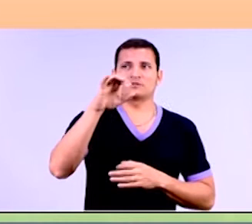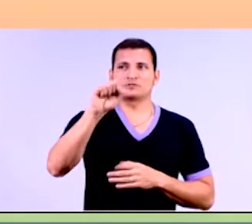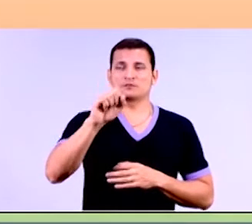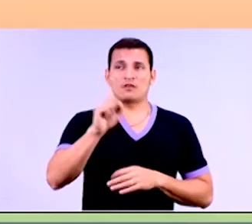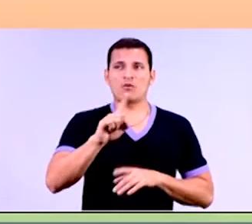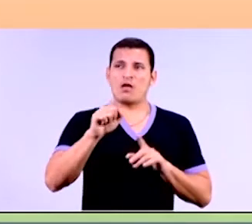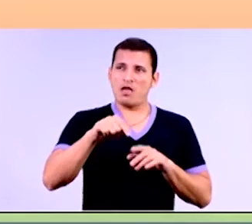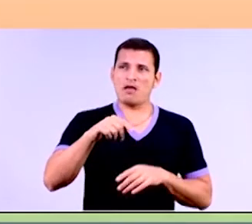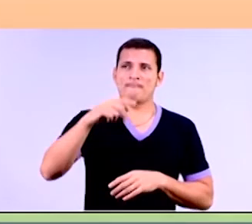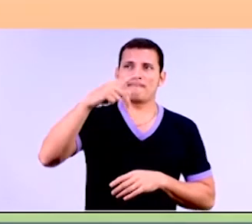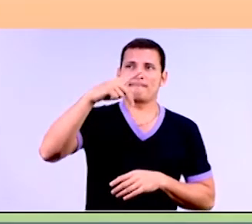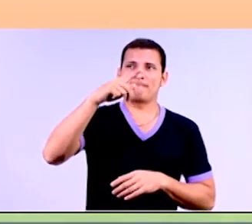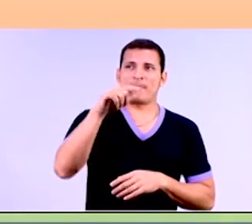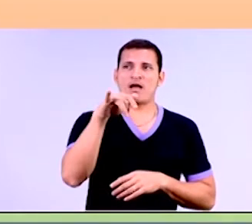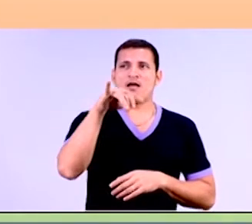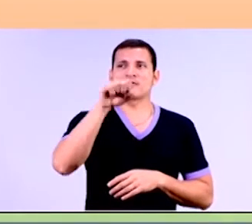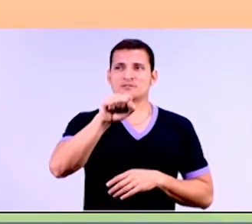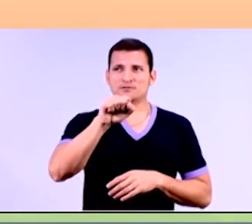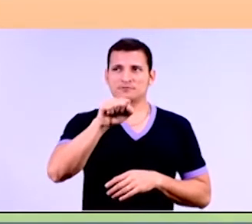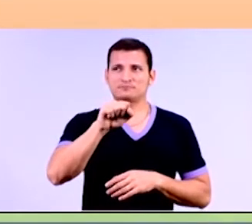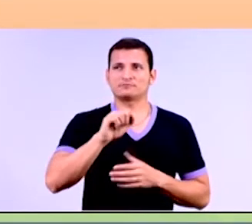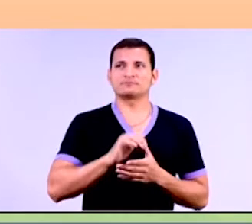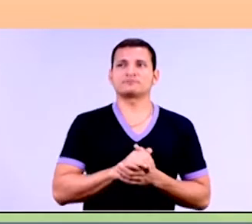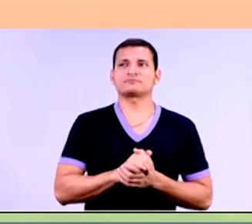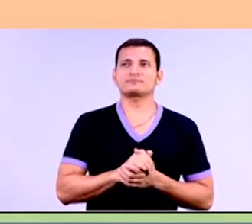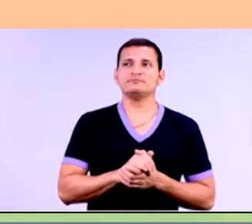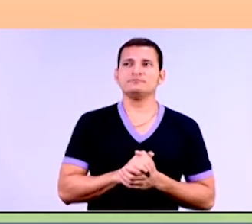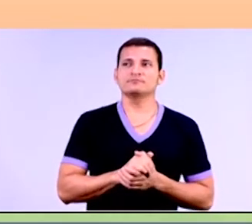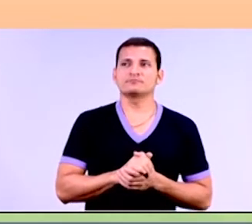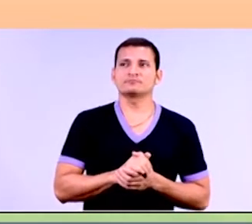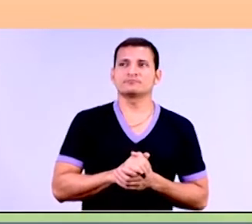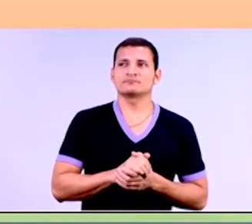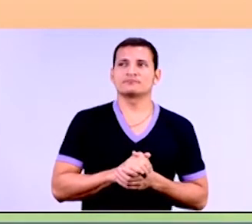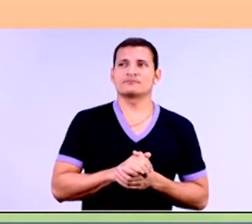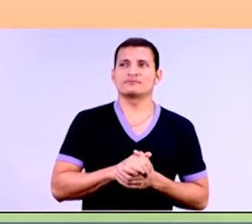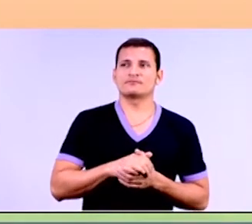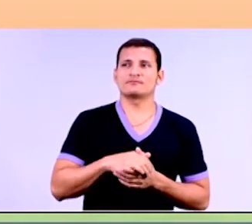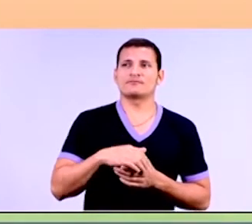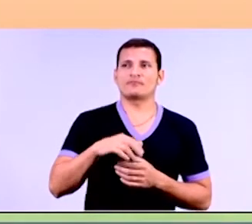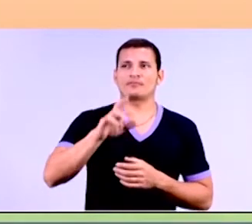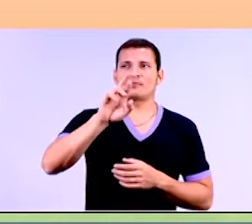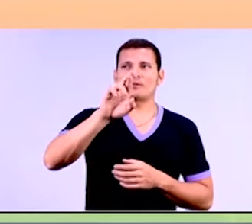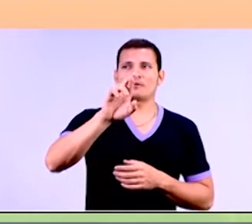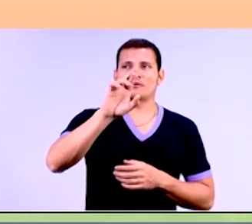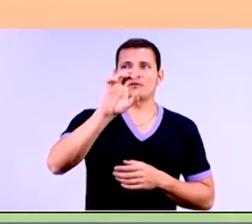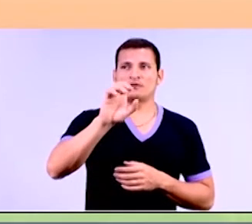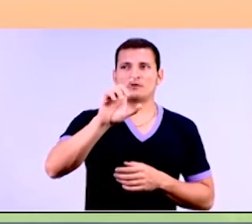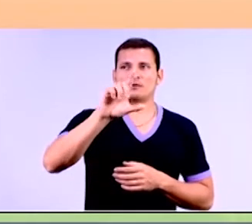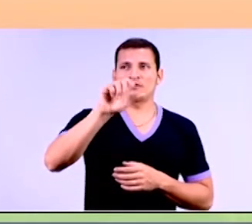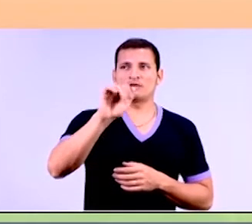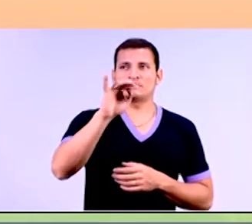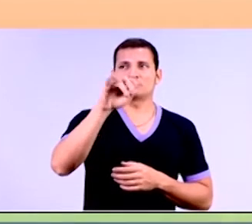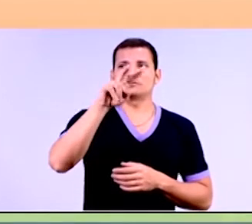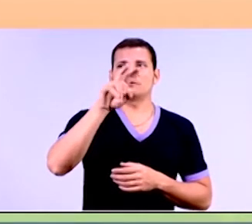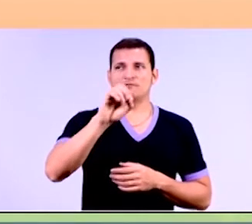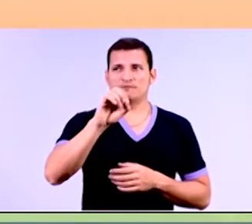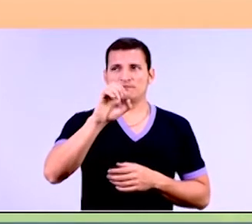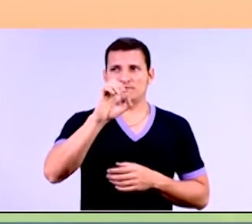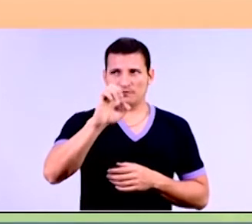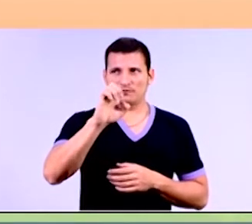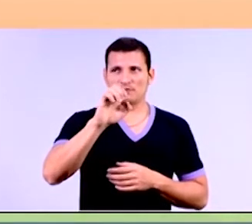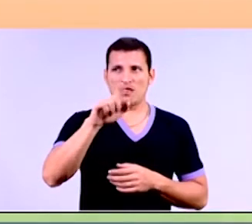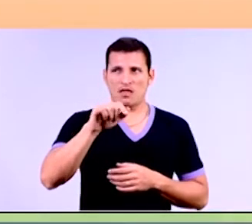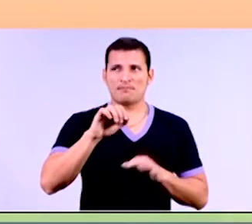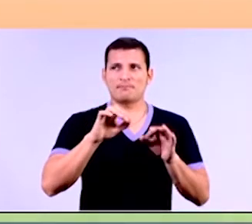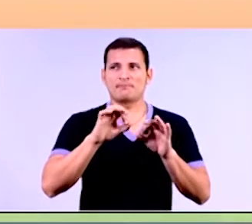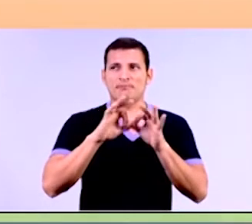A palavra parente, meu primo, minha tia, é relative. Então, muito cuidado com falsos cognatos. Temos a palavra